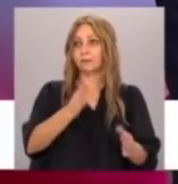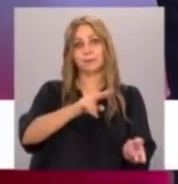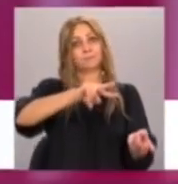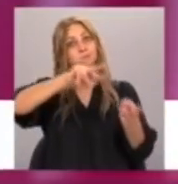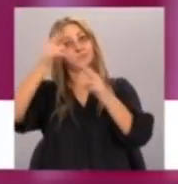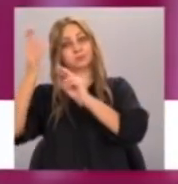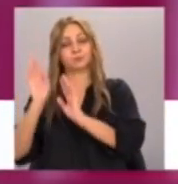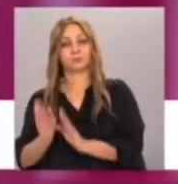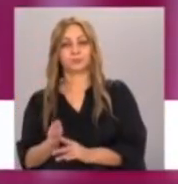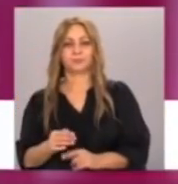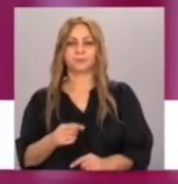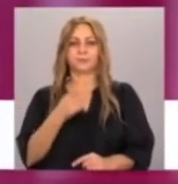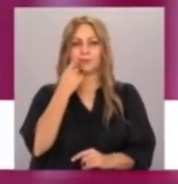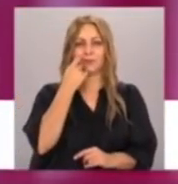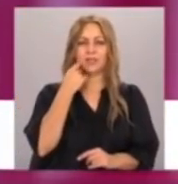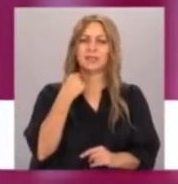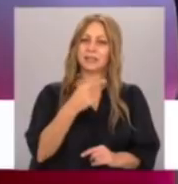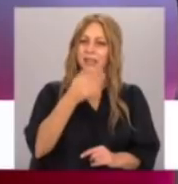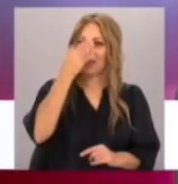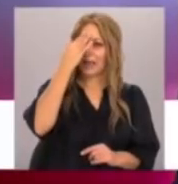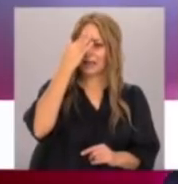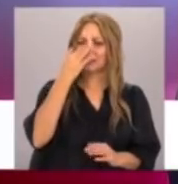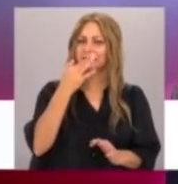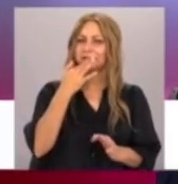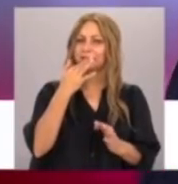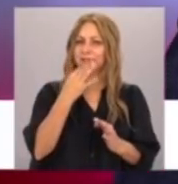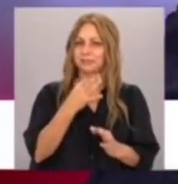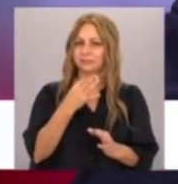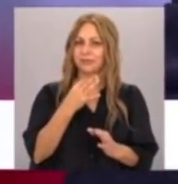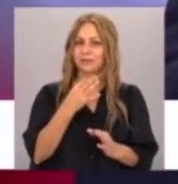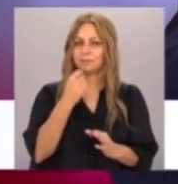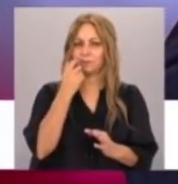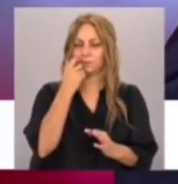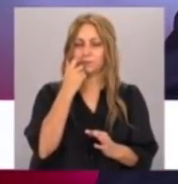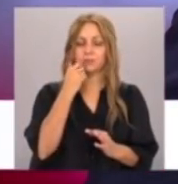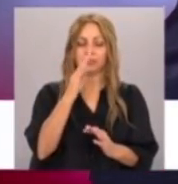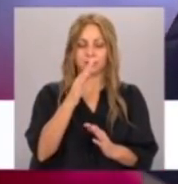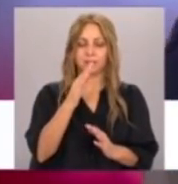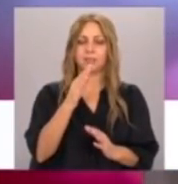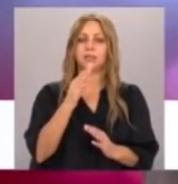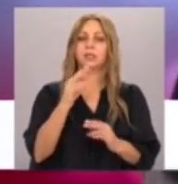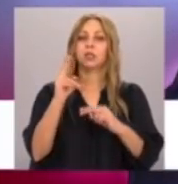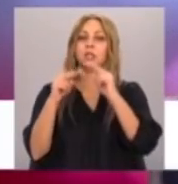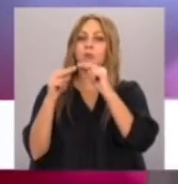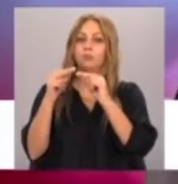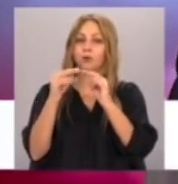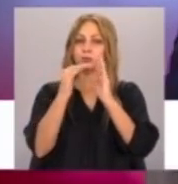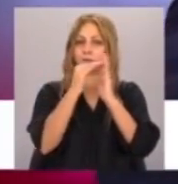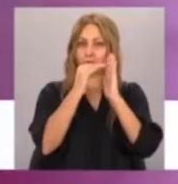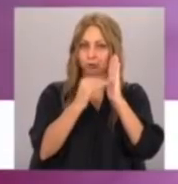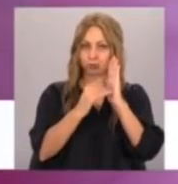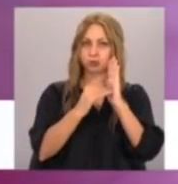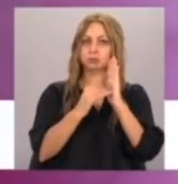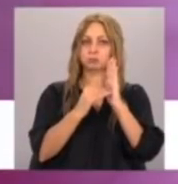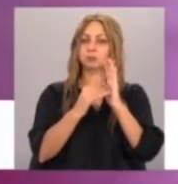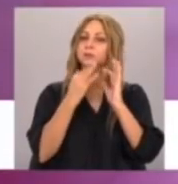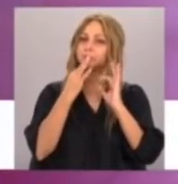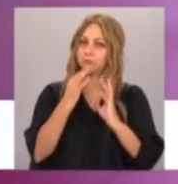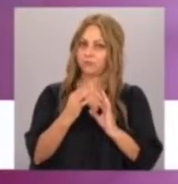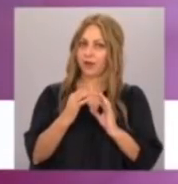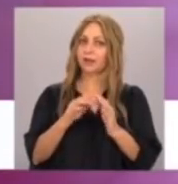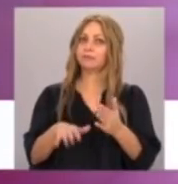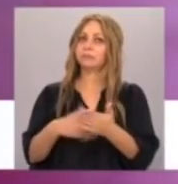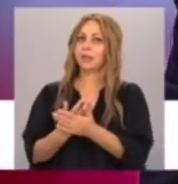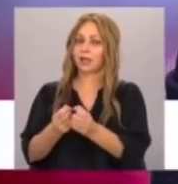de teatro que não coloca o país Em Maus Lençóis aquela Aviamentos em uma redução dos impostos pelos crescimento né isso acredito